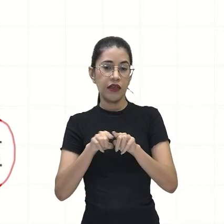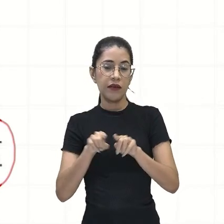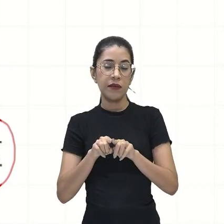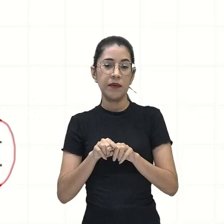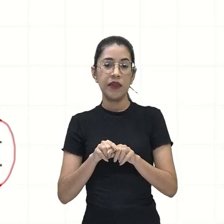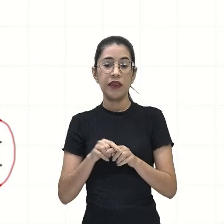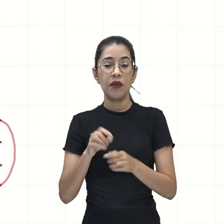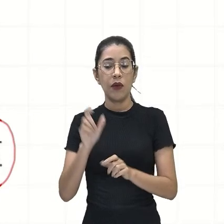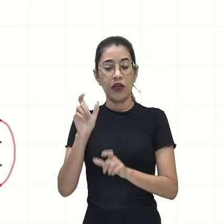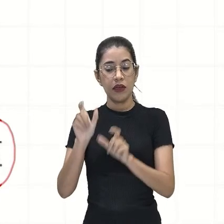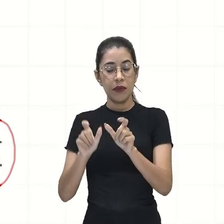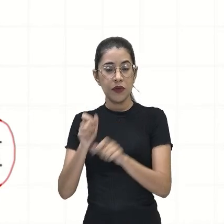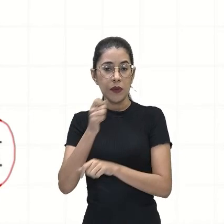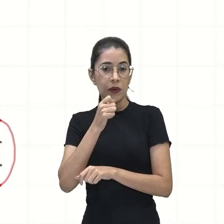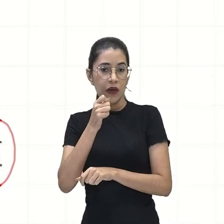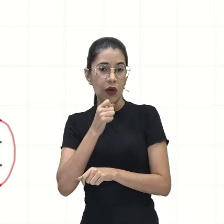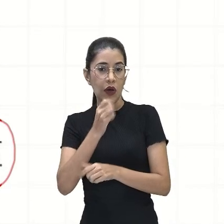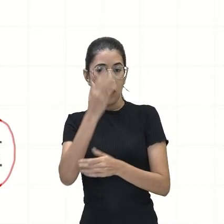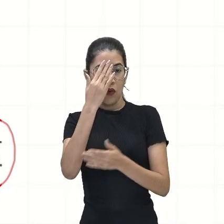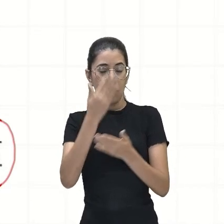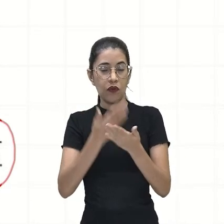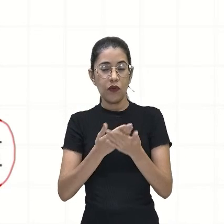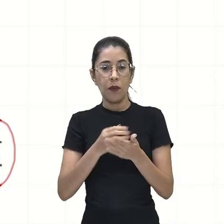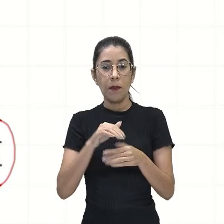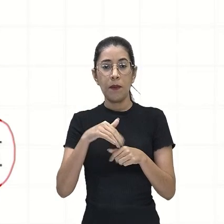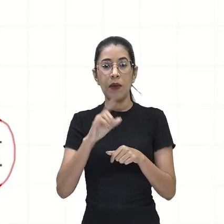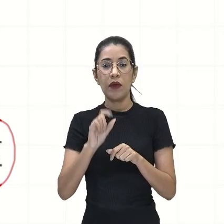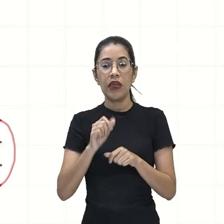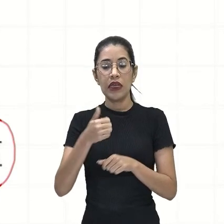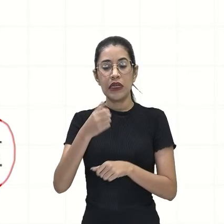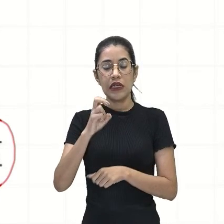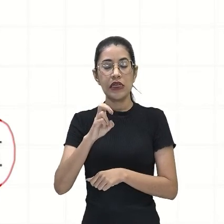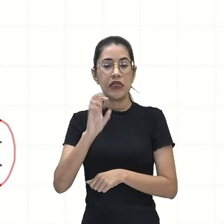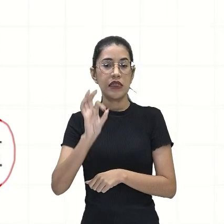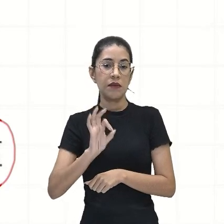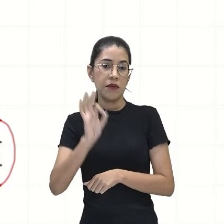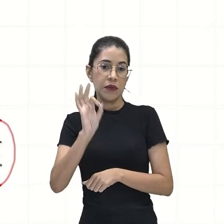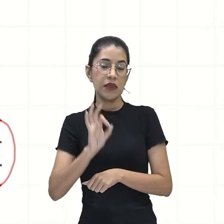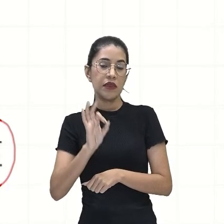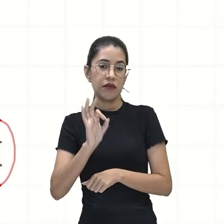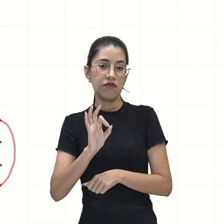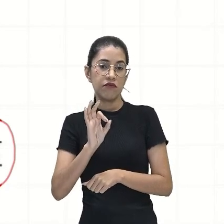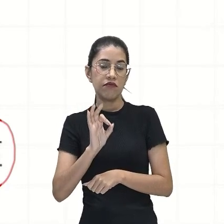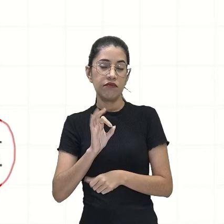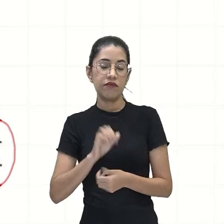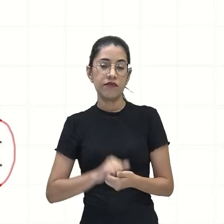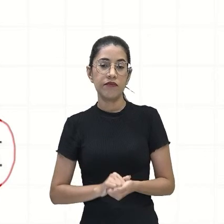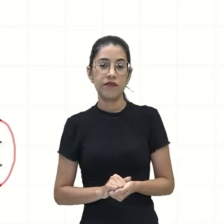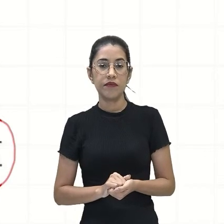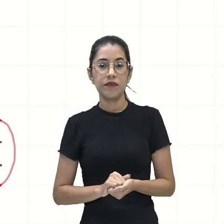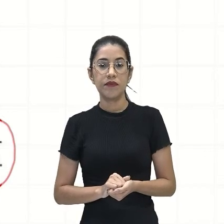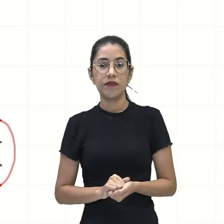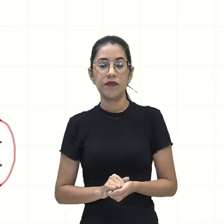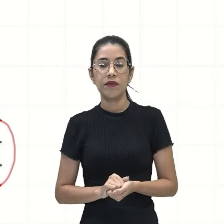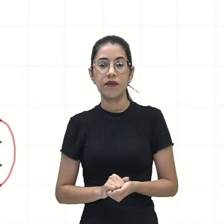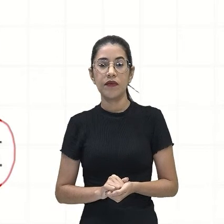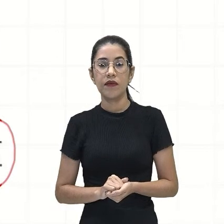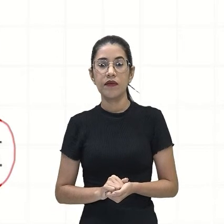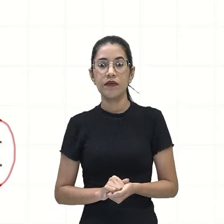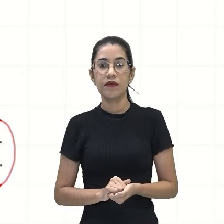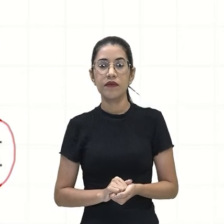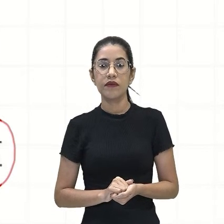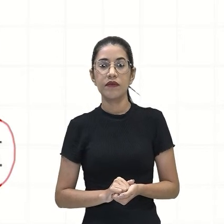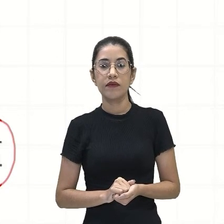As pessoas confiam mais, é em torno de 15%, né? 15% das pessoas confiam mais nesse tipo